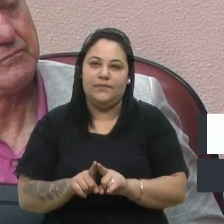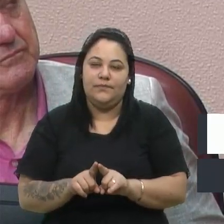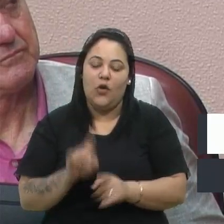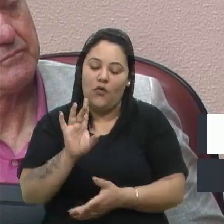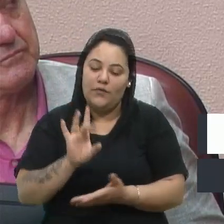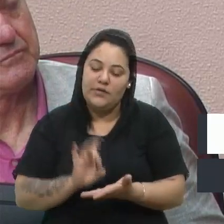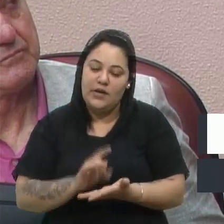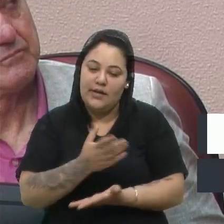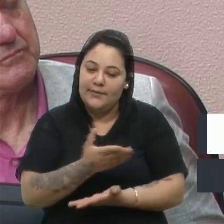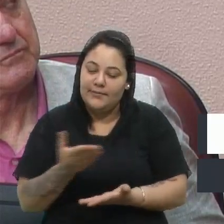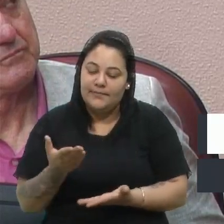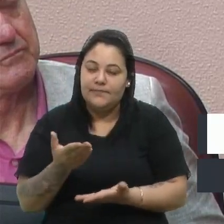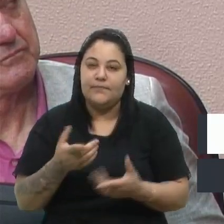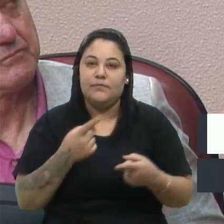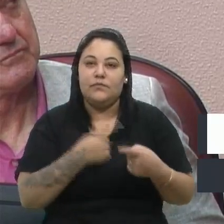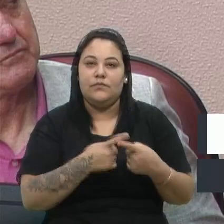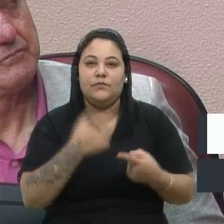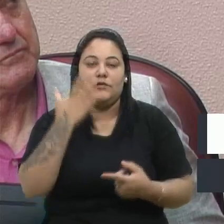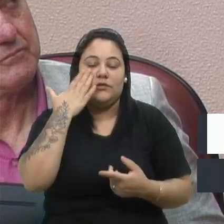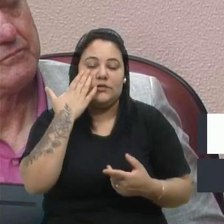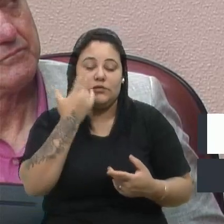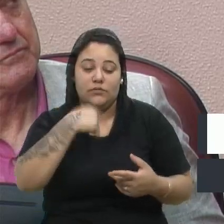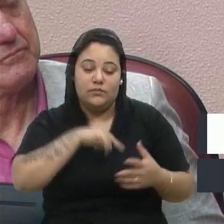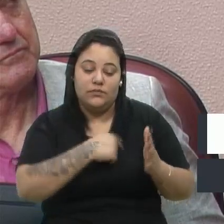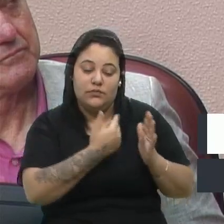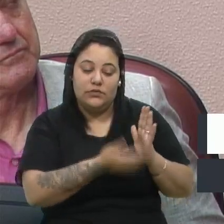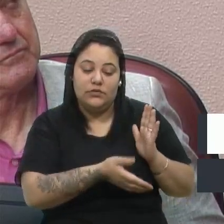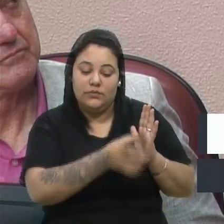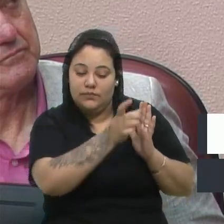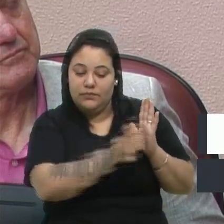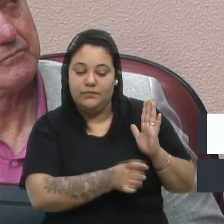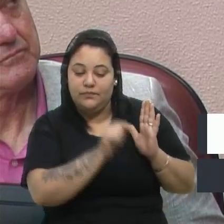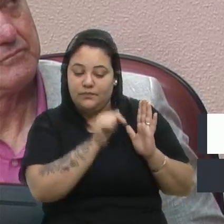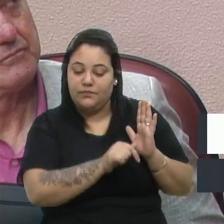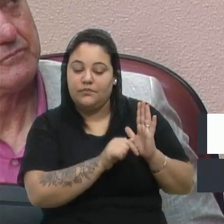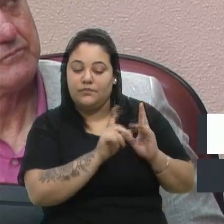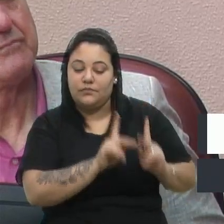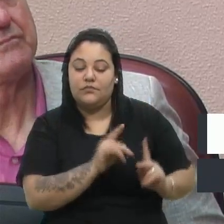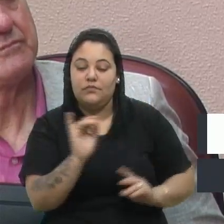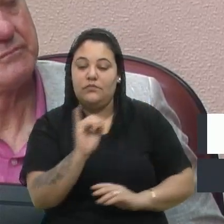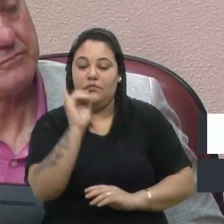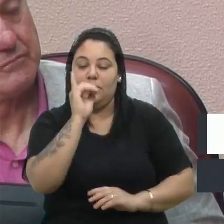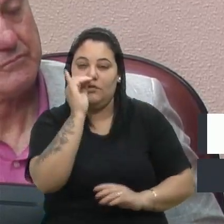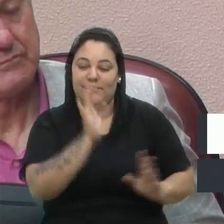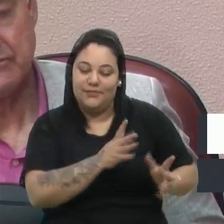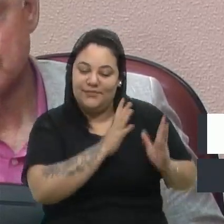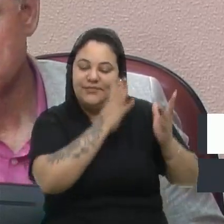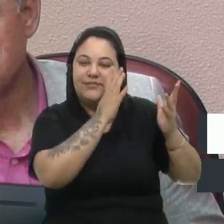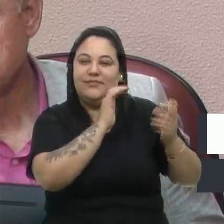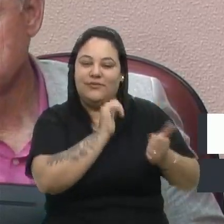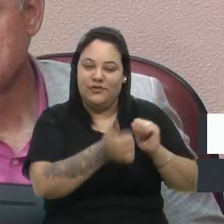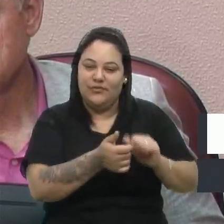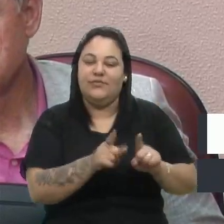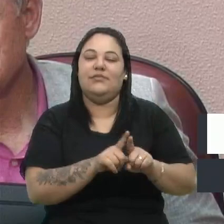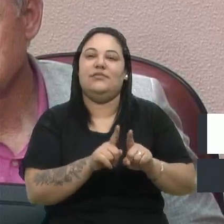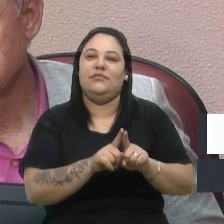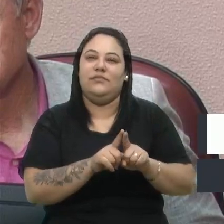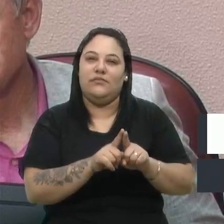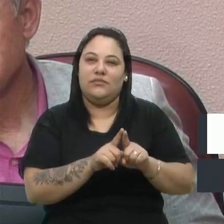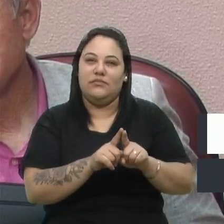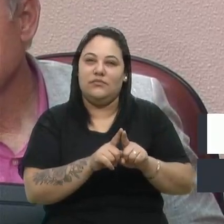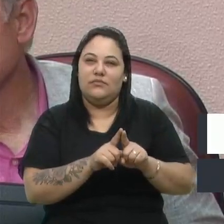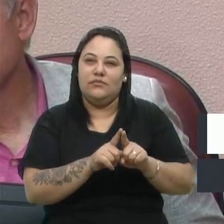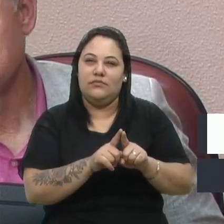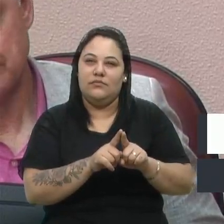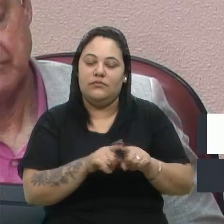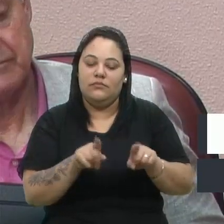registro aqui, porque sei que perdemos grande entusiasta do futebol amador, também um grande vizinho que